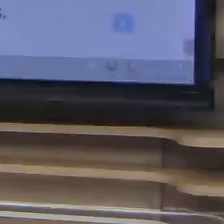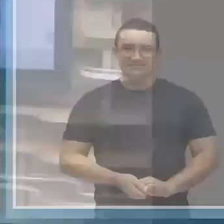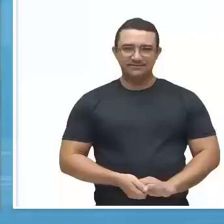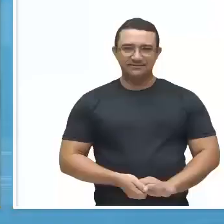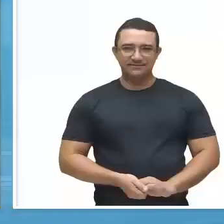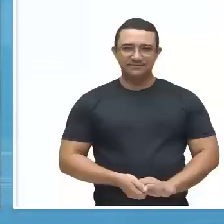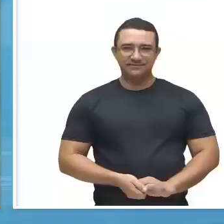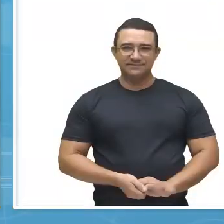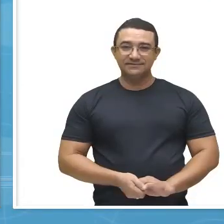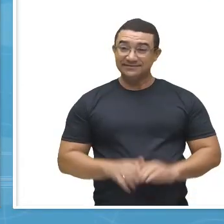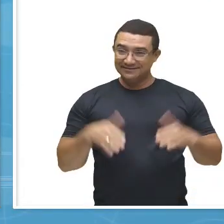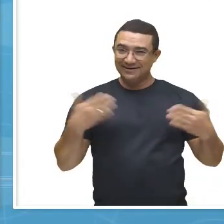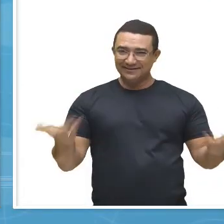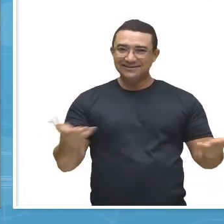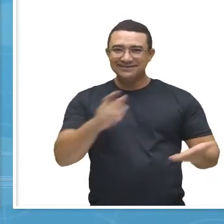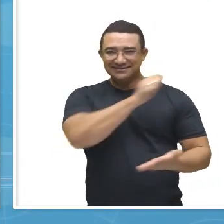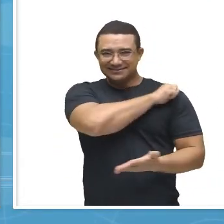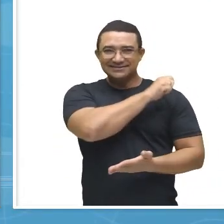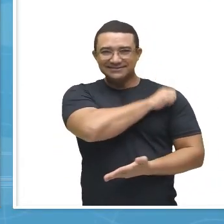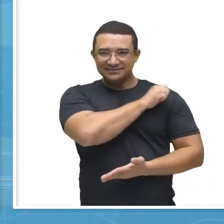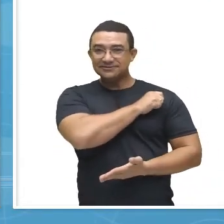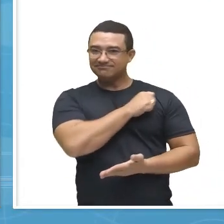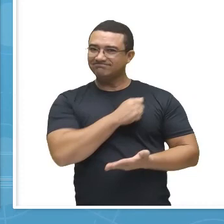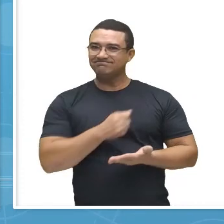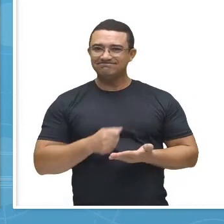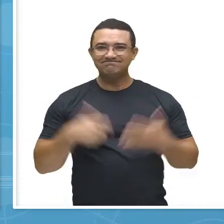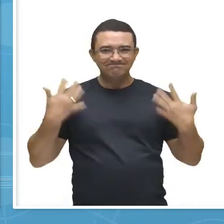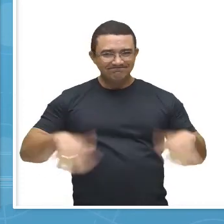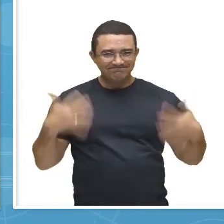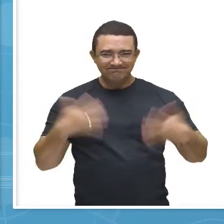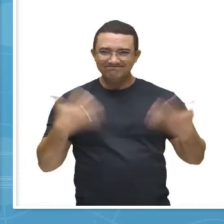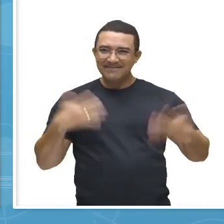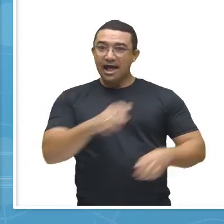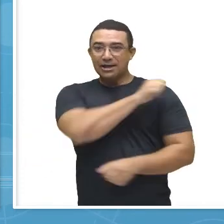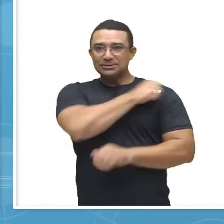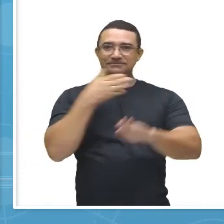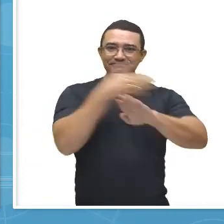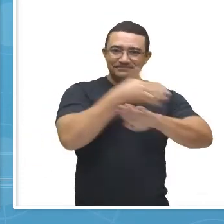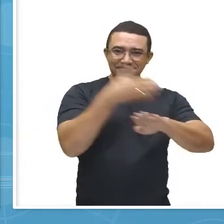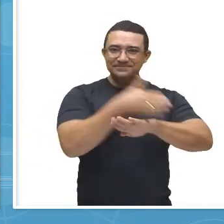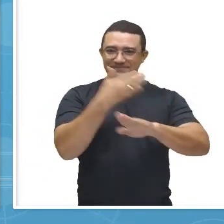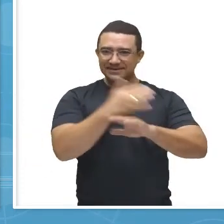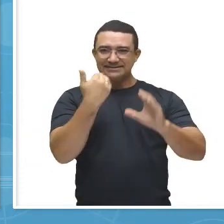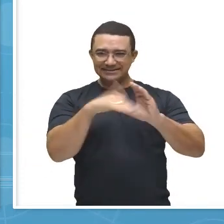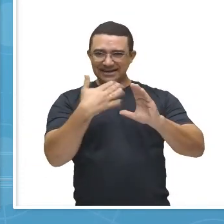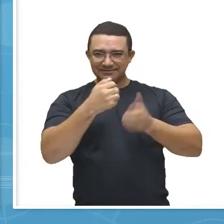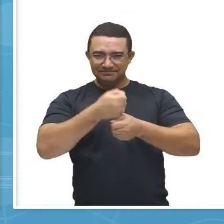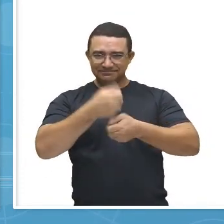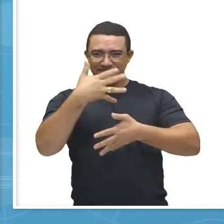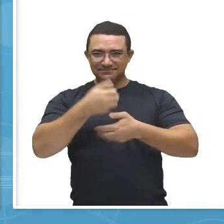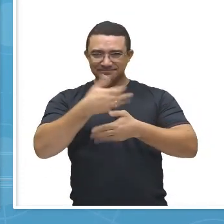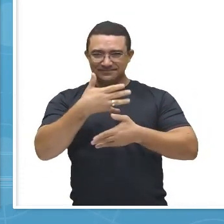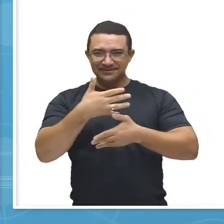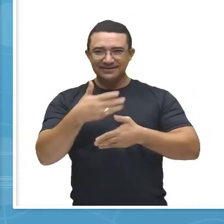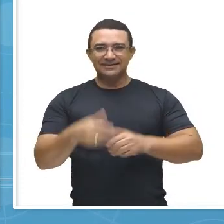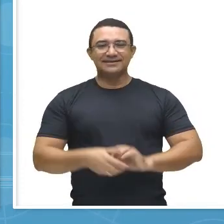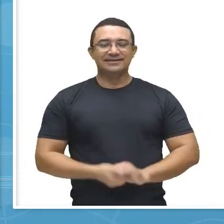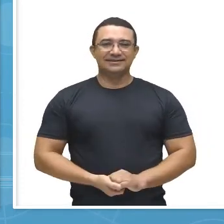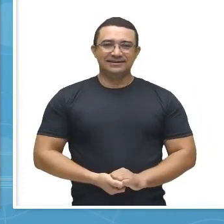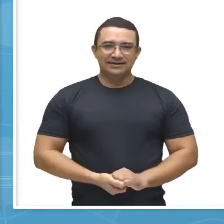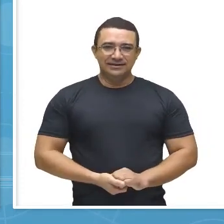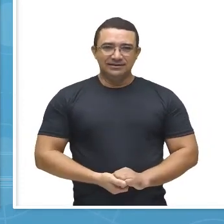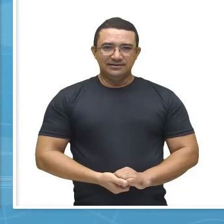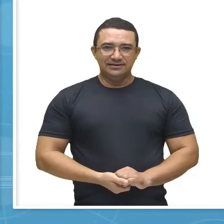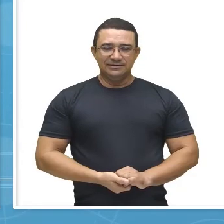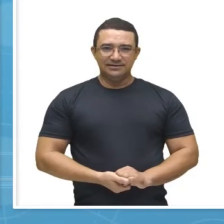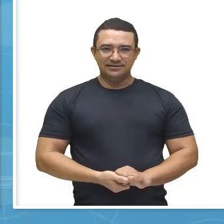Então, gente, que coisa bacana, muita participação. Vou primeiro registrar algumas participações e logo em seguida você aí de casa